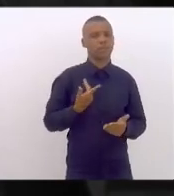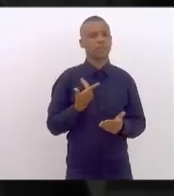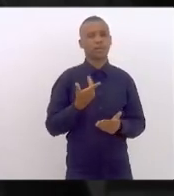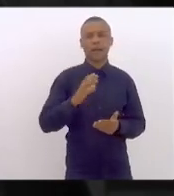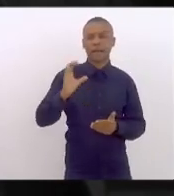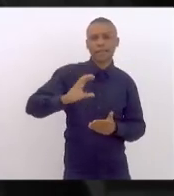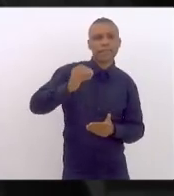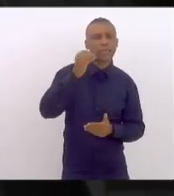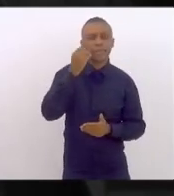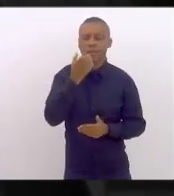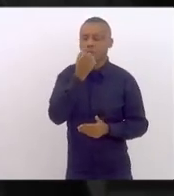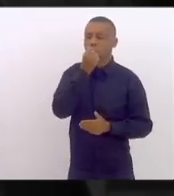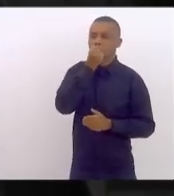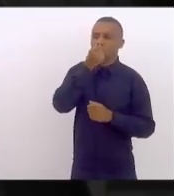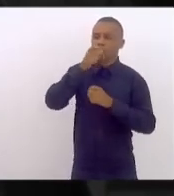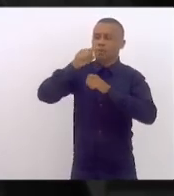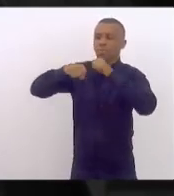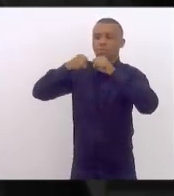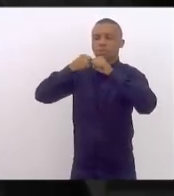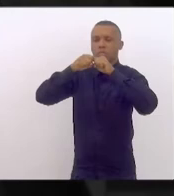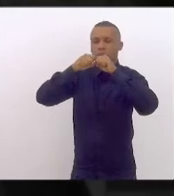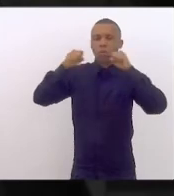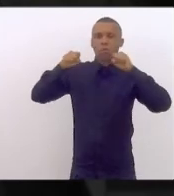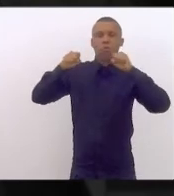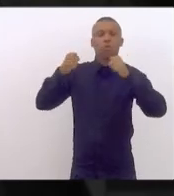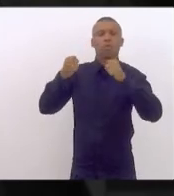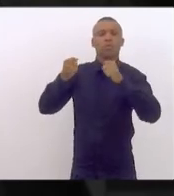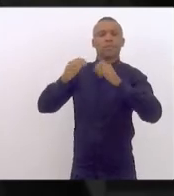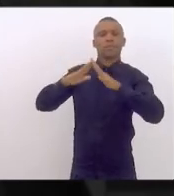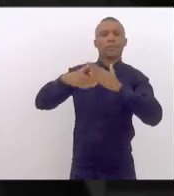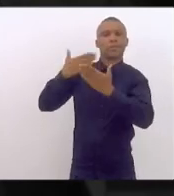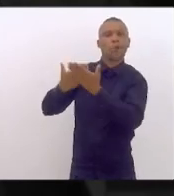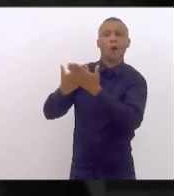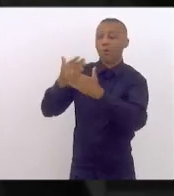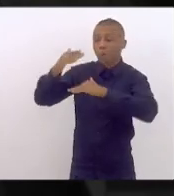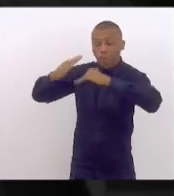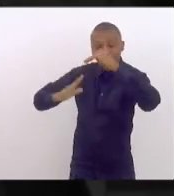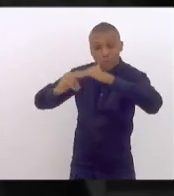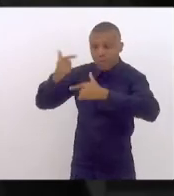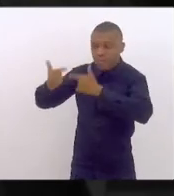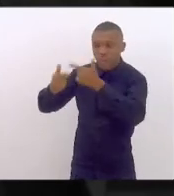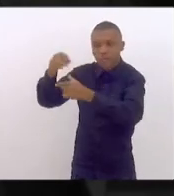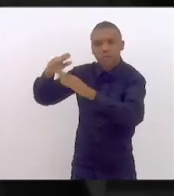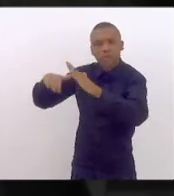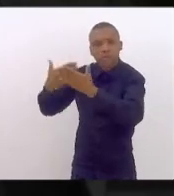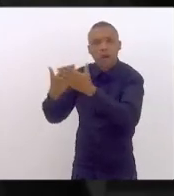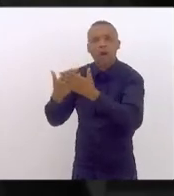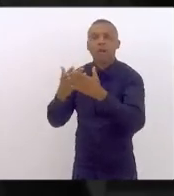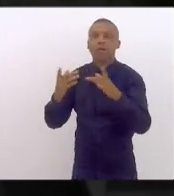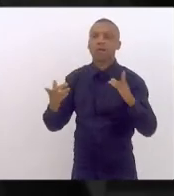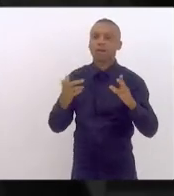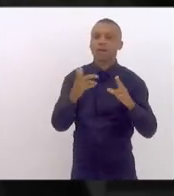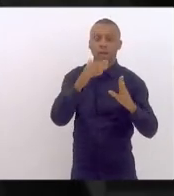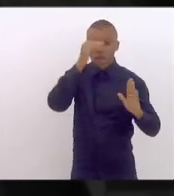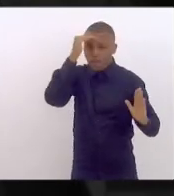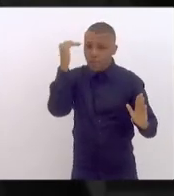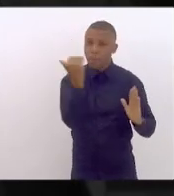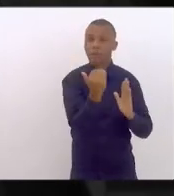de amordaçamento da educação e da escola e de seus profissionais a ligação do SUS